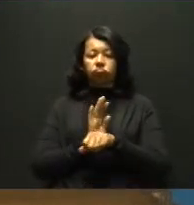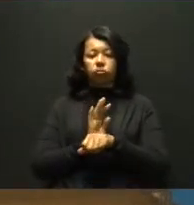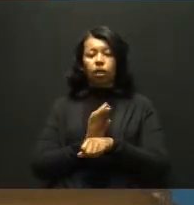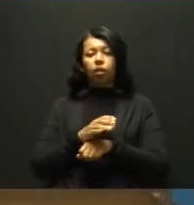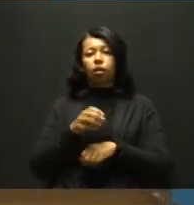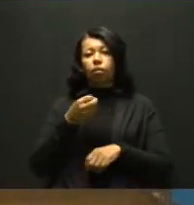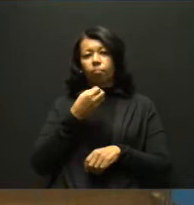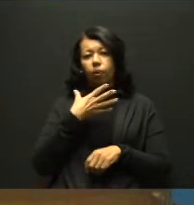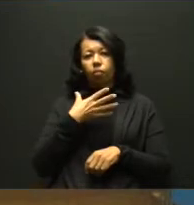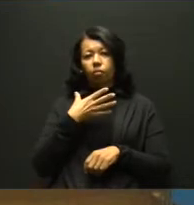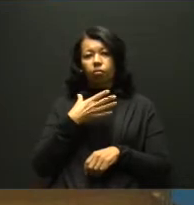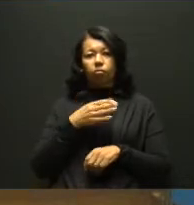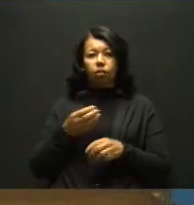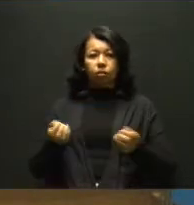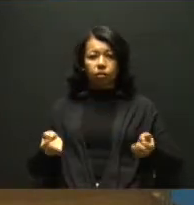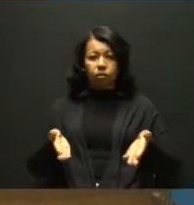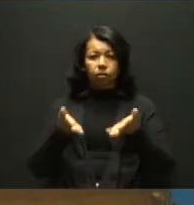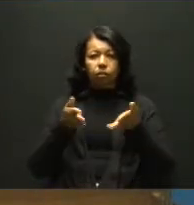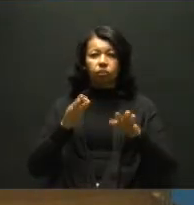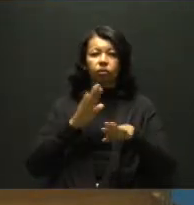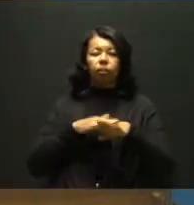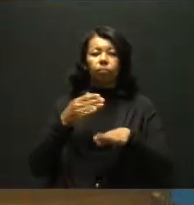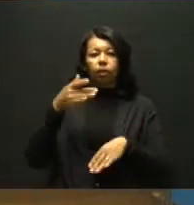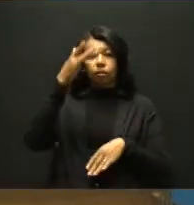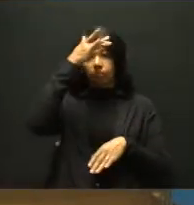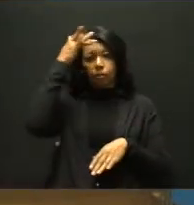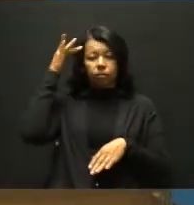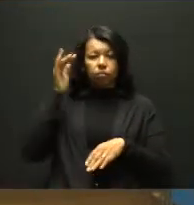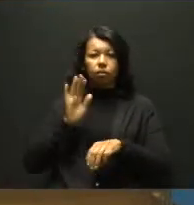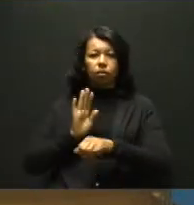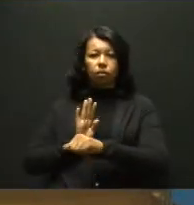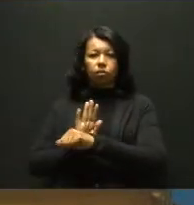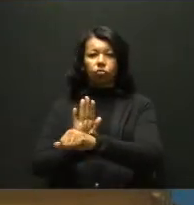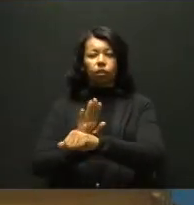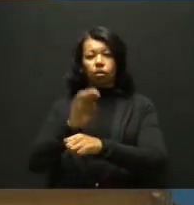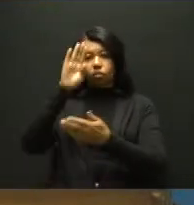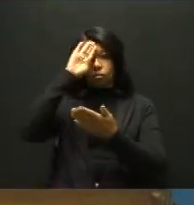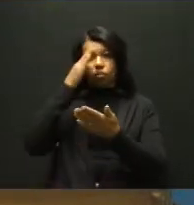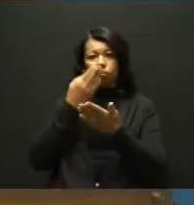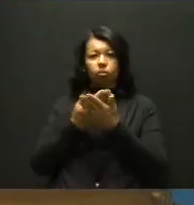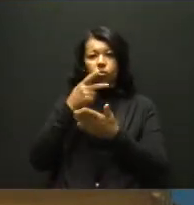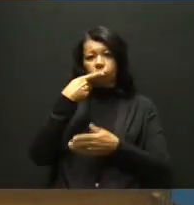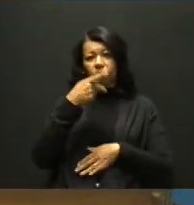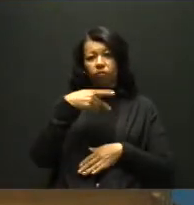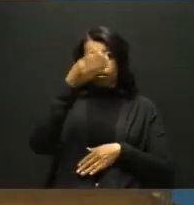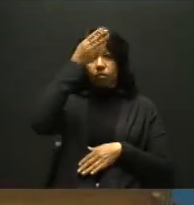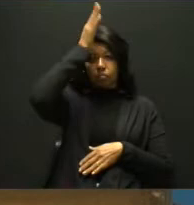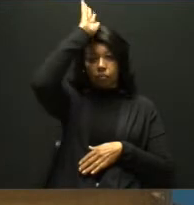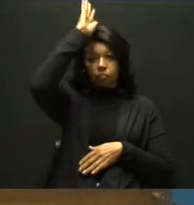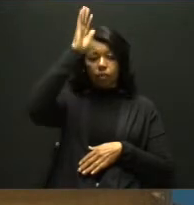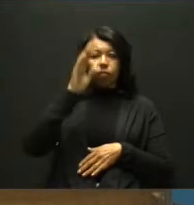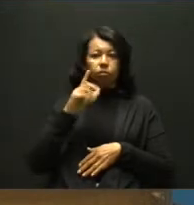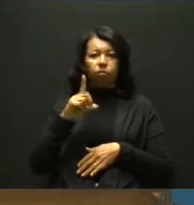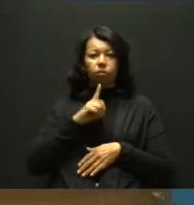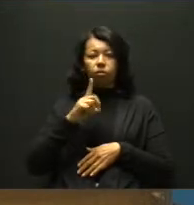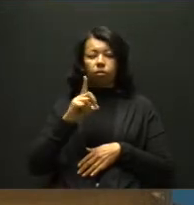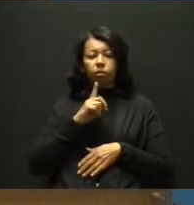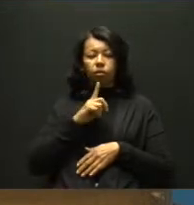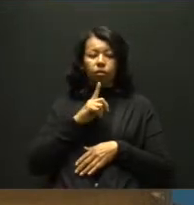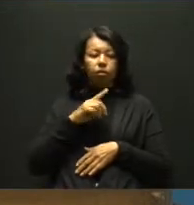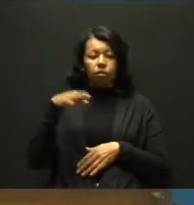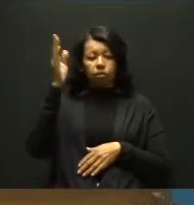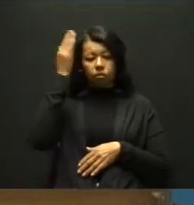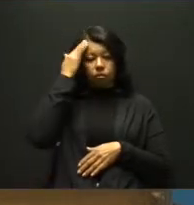incentivar mais o município irá colaborar eu acredito quando se fala em corpo de bombeiros a gente tem a gente